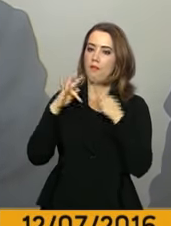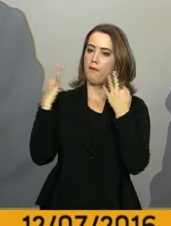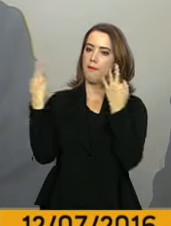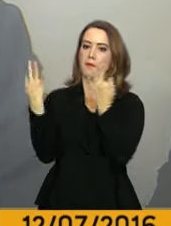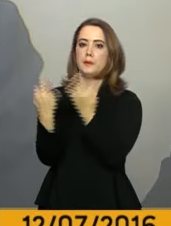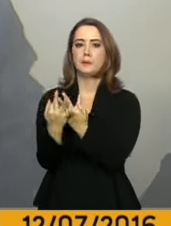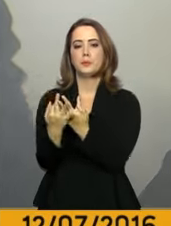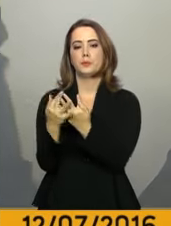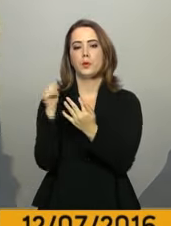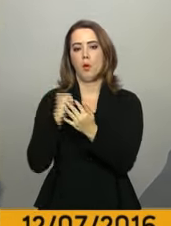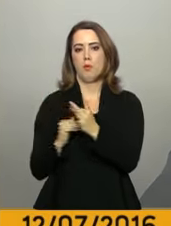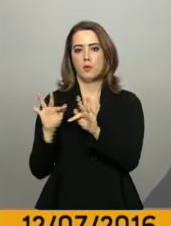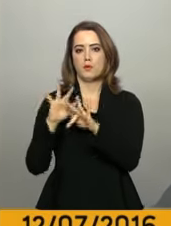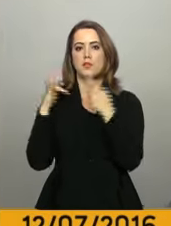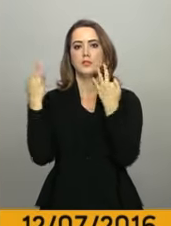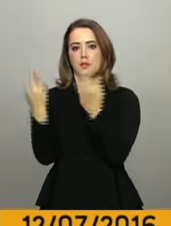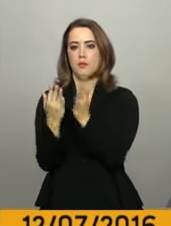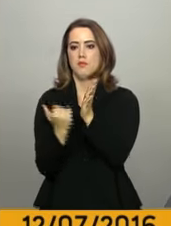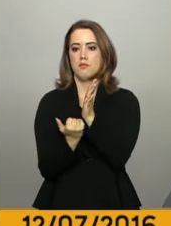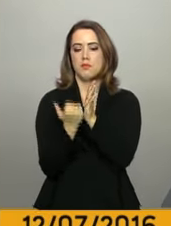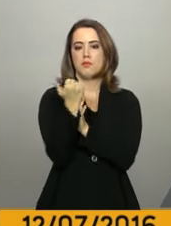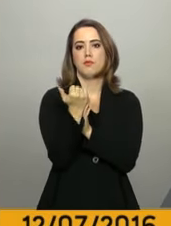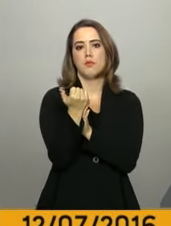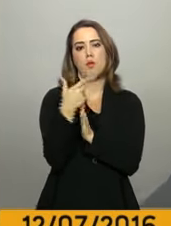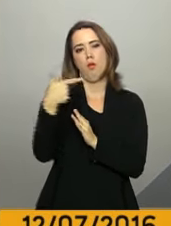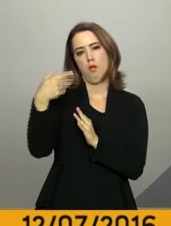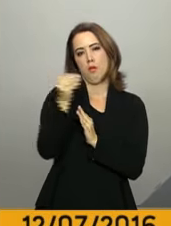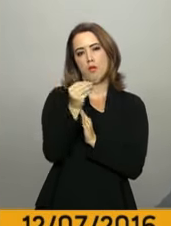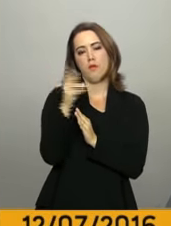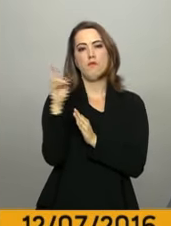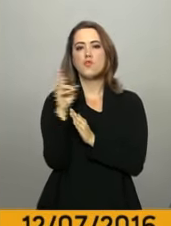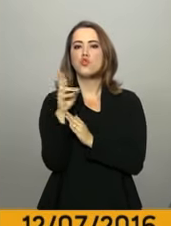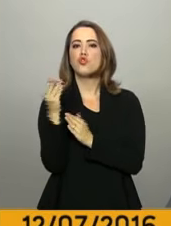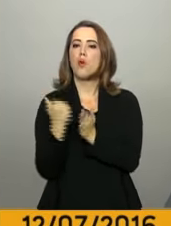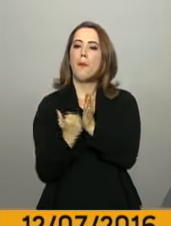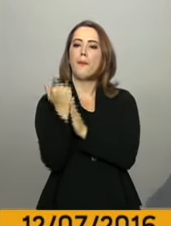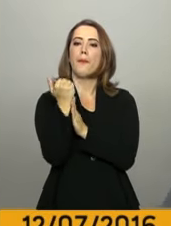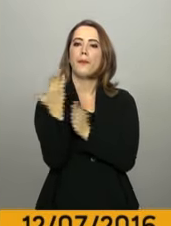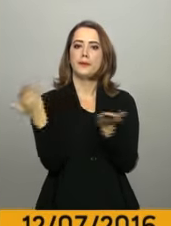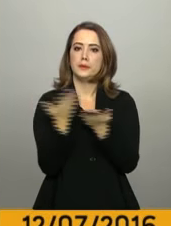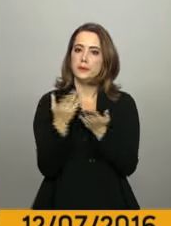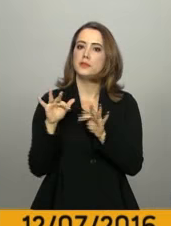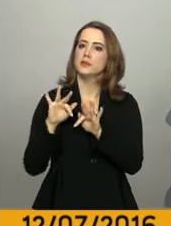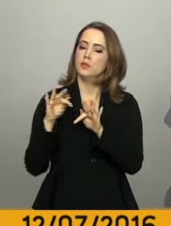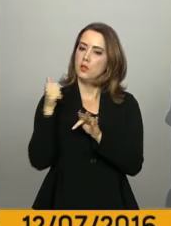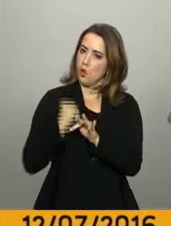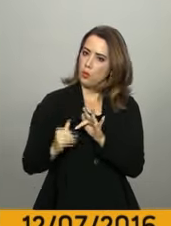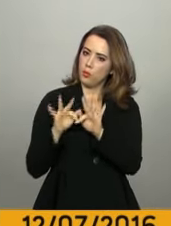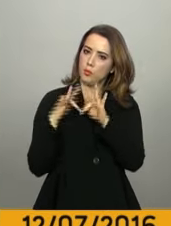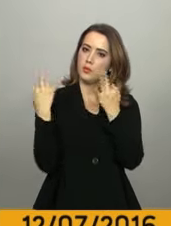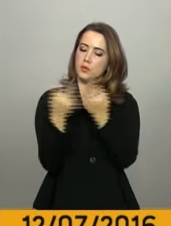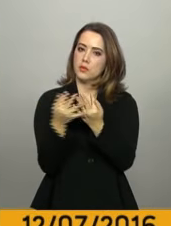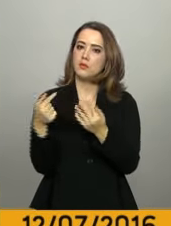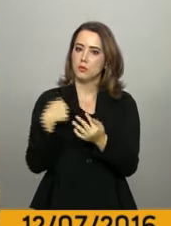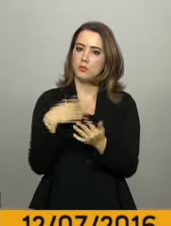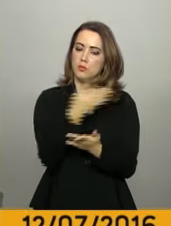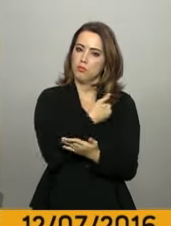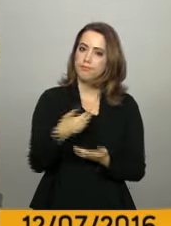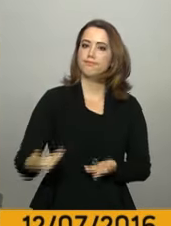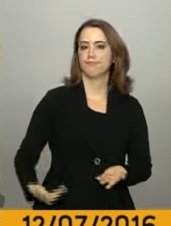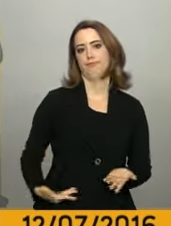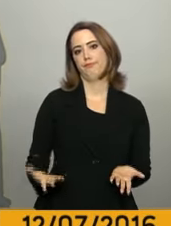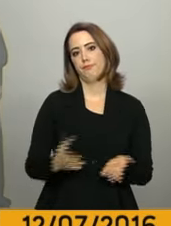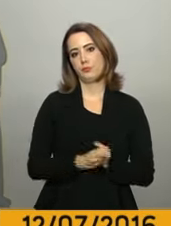nós uma coisa modesta quase r$ 2 a mais mas para o padrão do bolsa família foi uma revalorização não